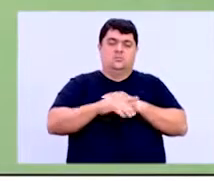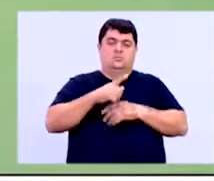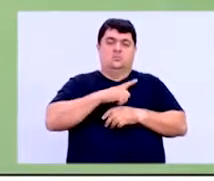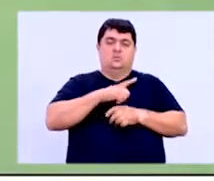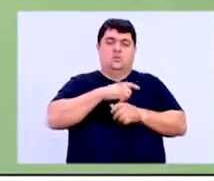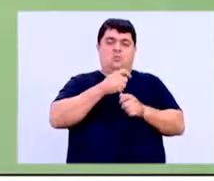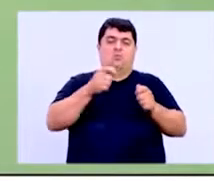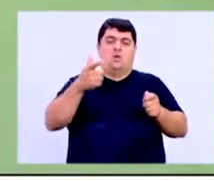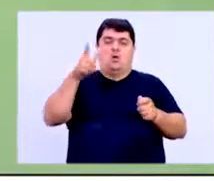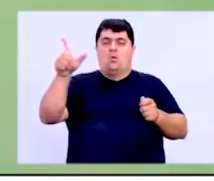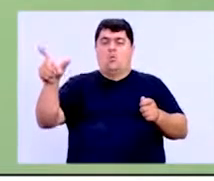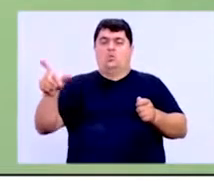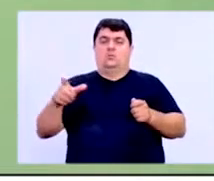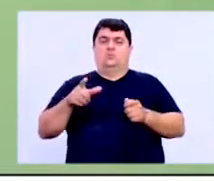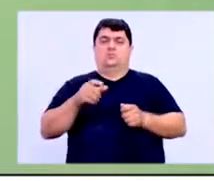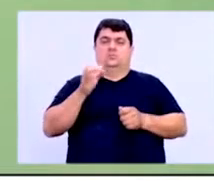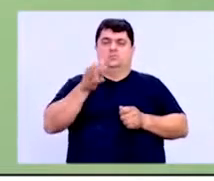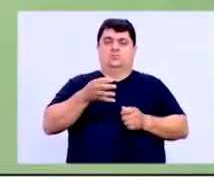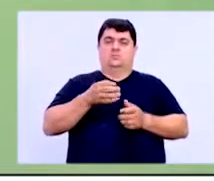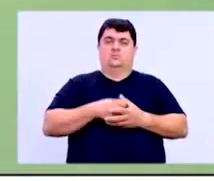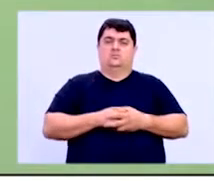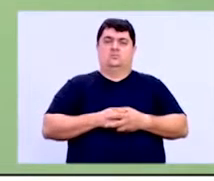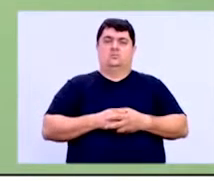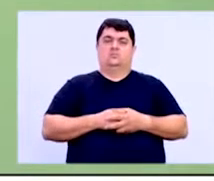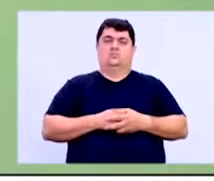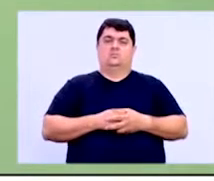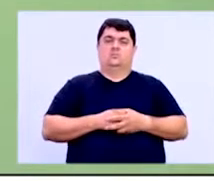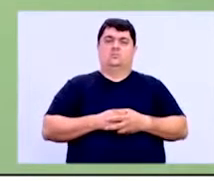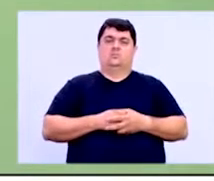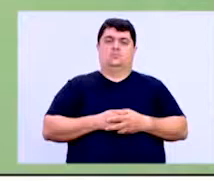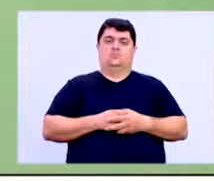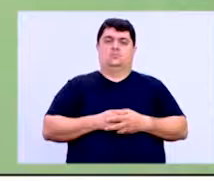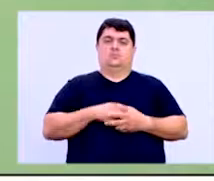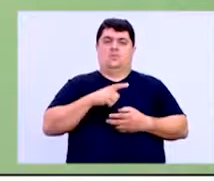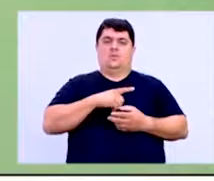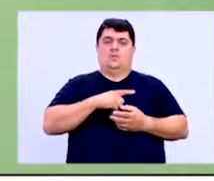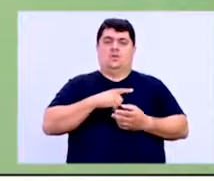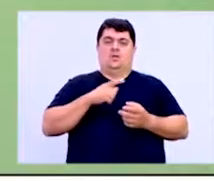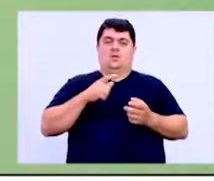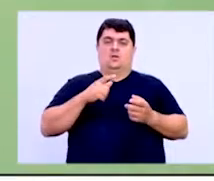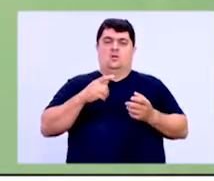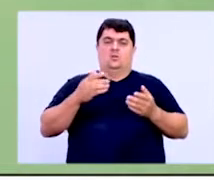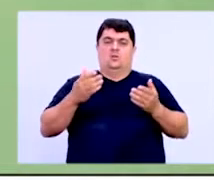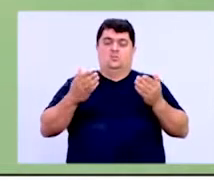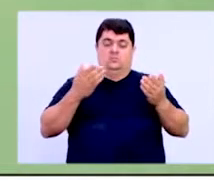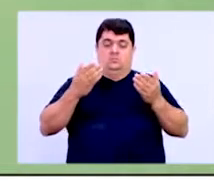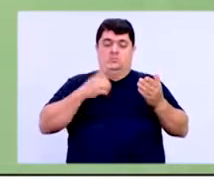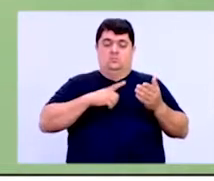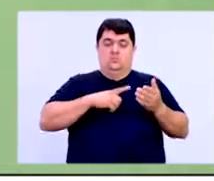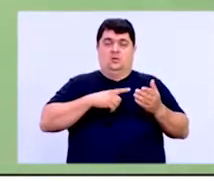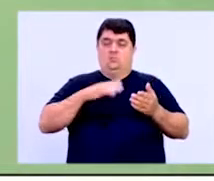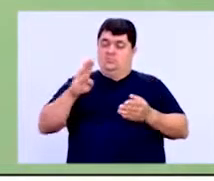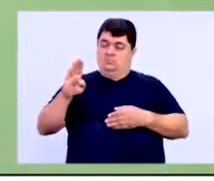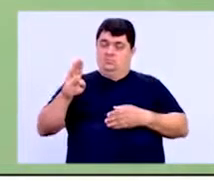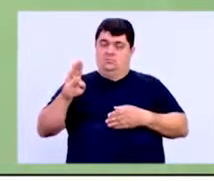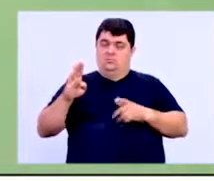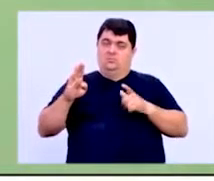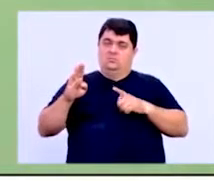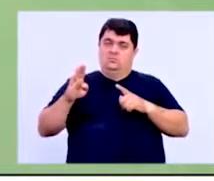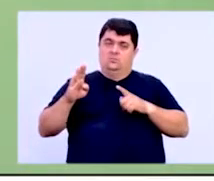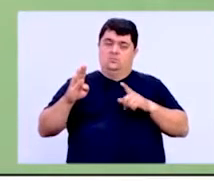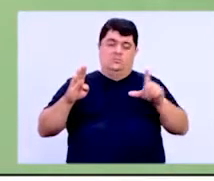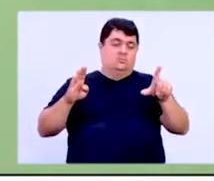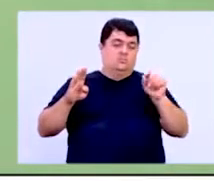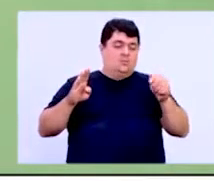das despesas. Certo? Margem de contribuição. Então, o confronto dos dois produtos, observa-se que o produto B seria